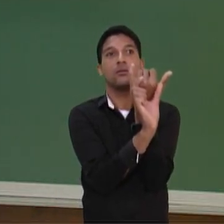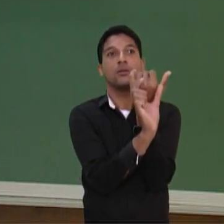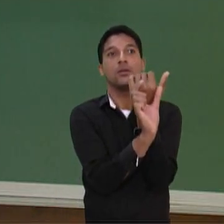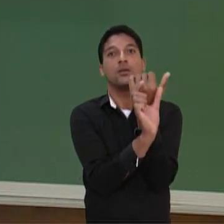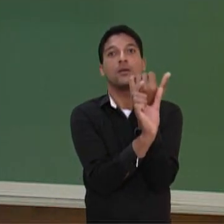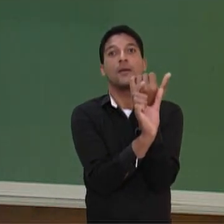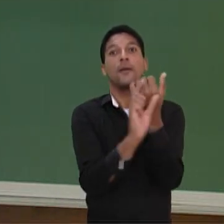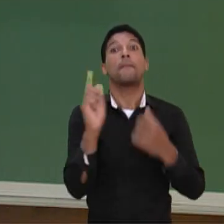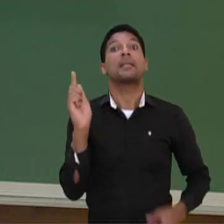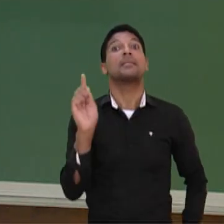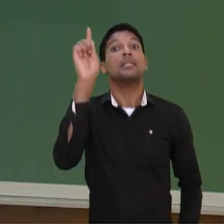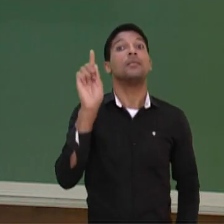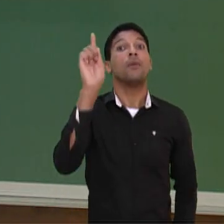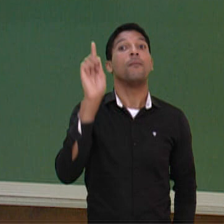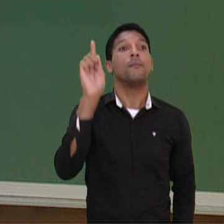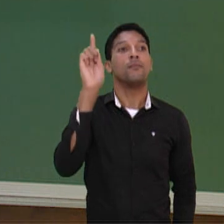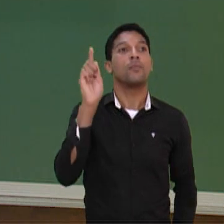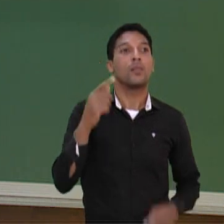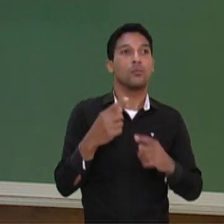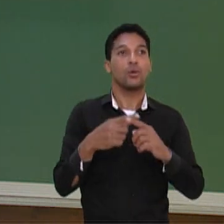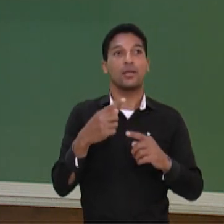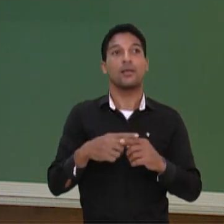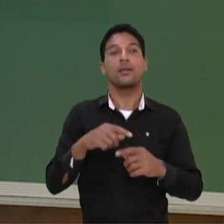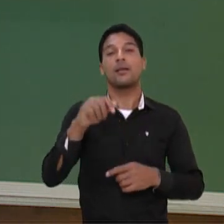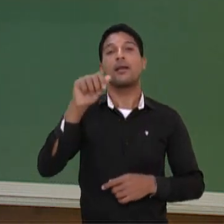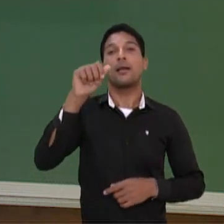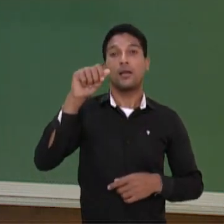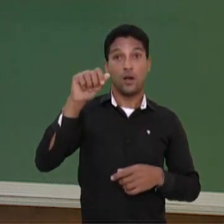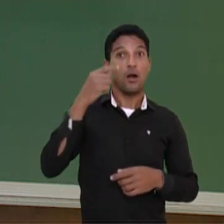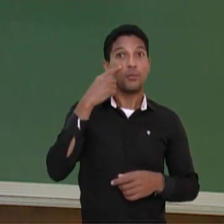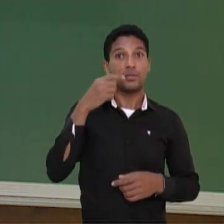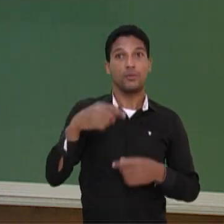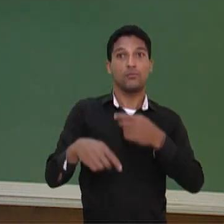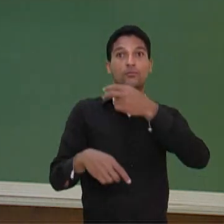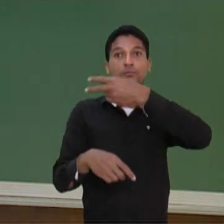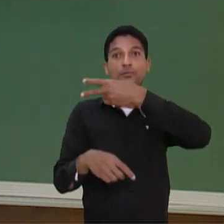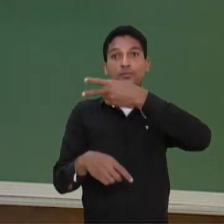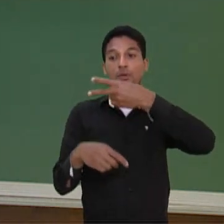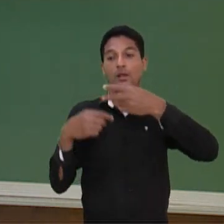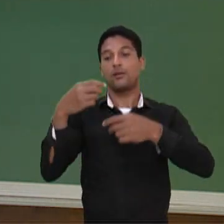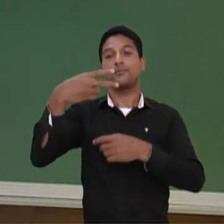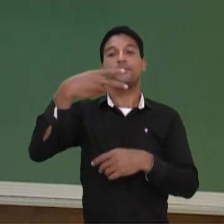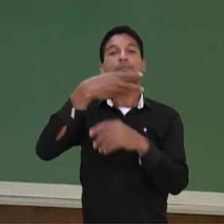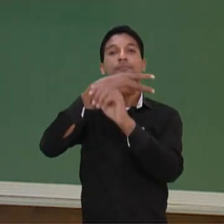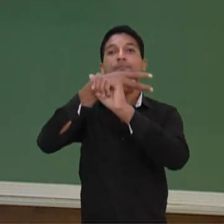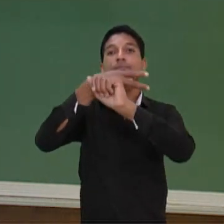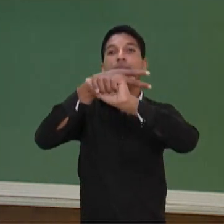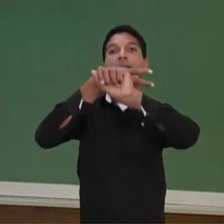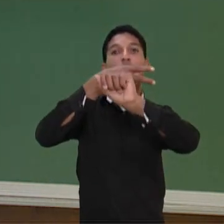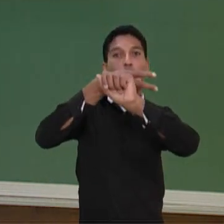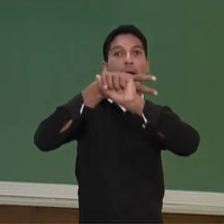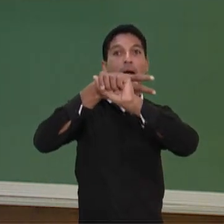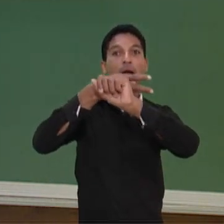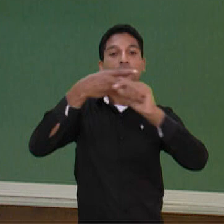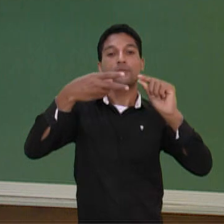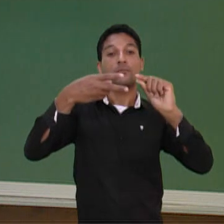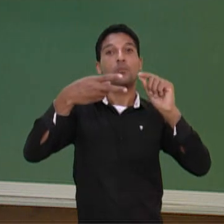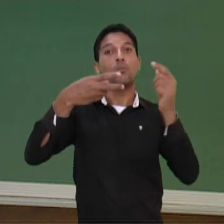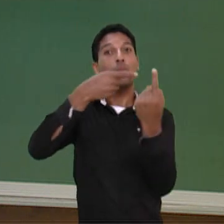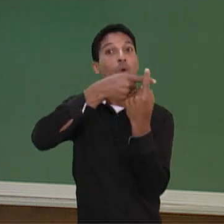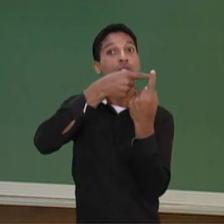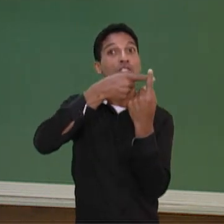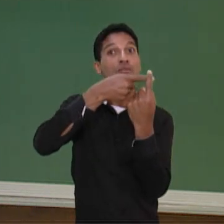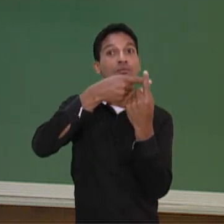vir para cá, né? Para baixo, mas ele sempre com a concavidade voltada para cima, se o meu A é